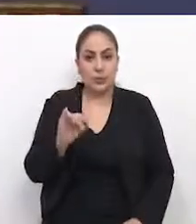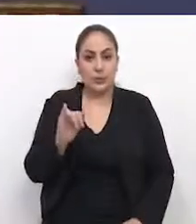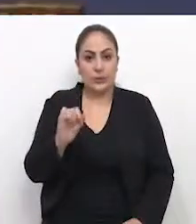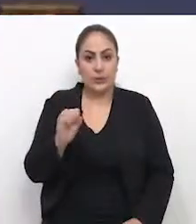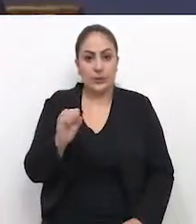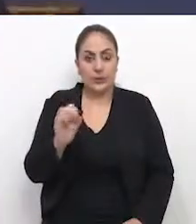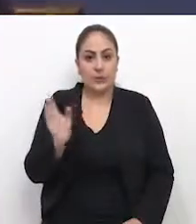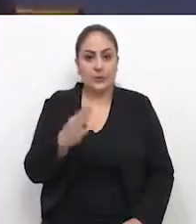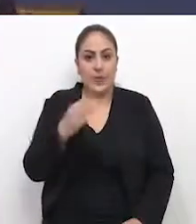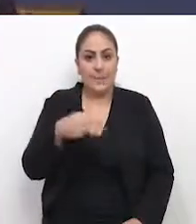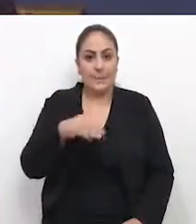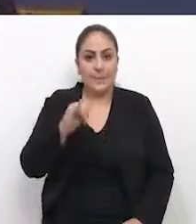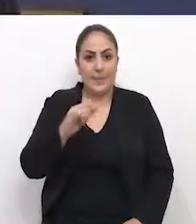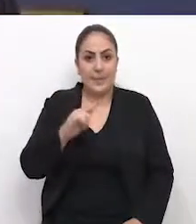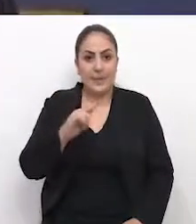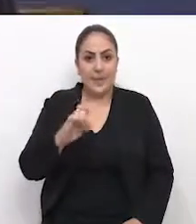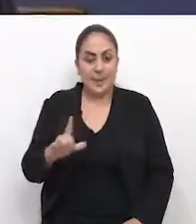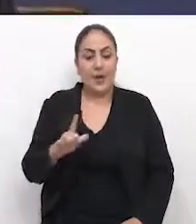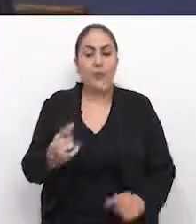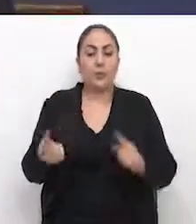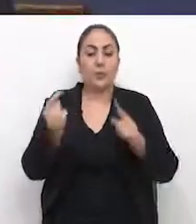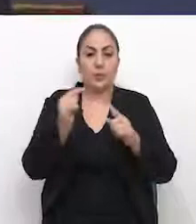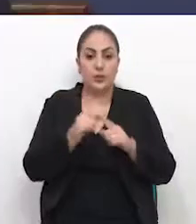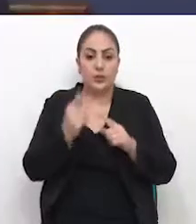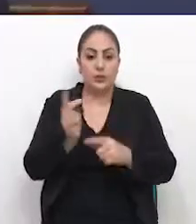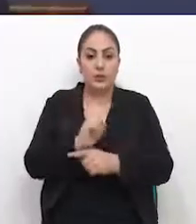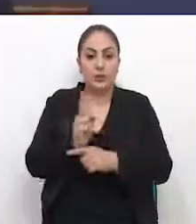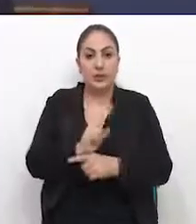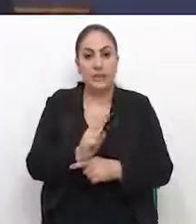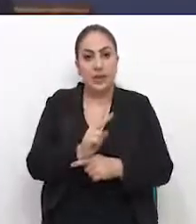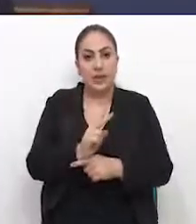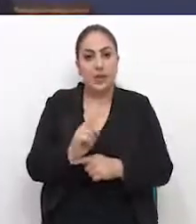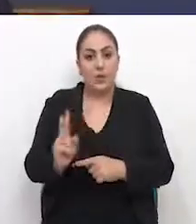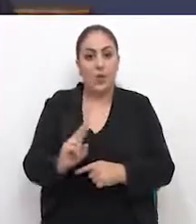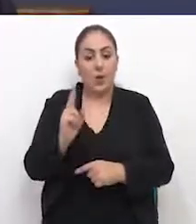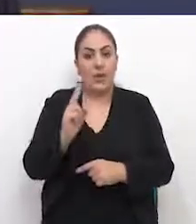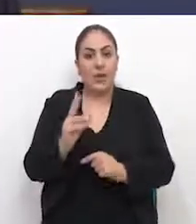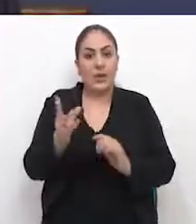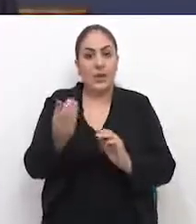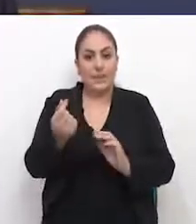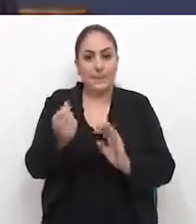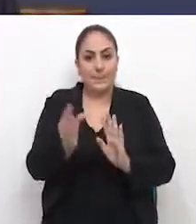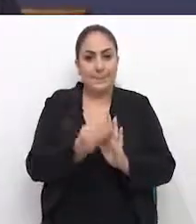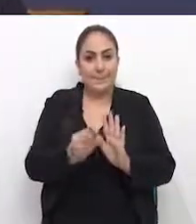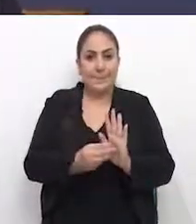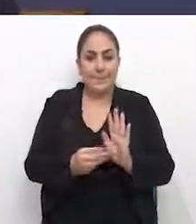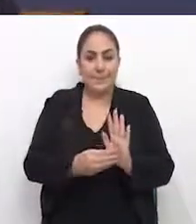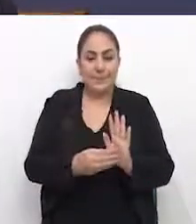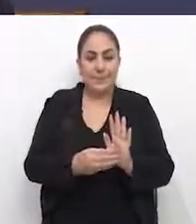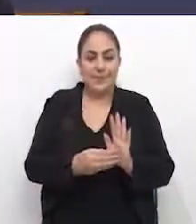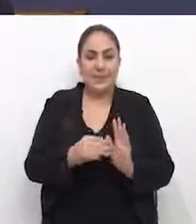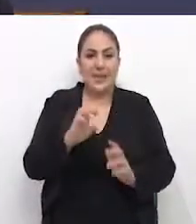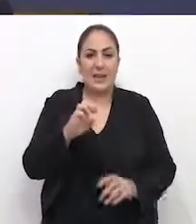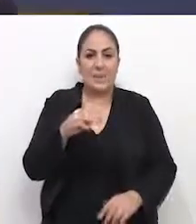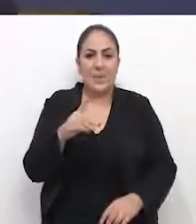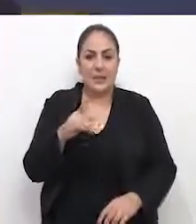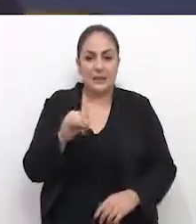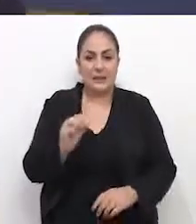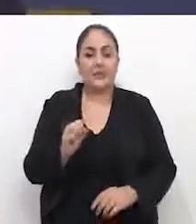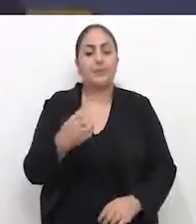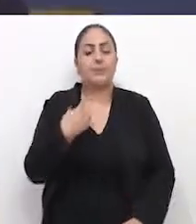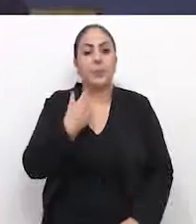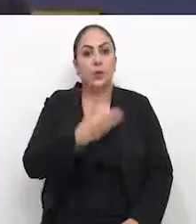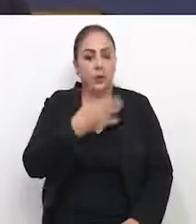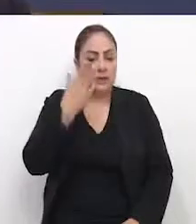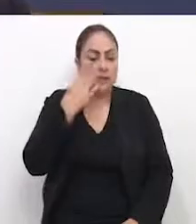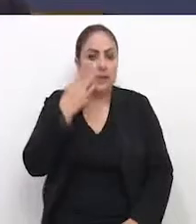Miguel Chaes busca fiscalizar a aplicação das emendas impositivas. Soubemos que tem uma lei que